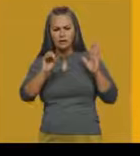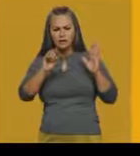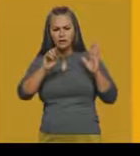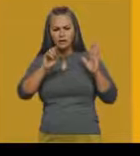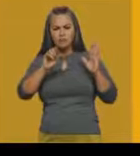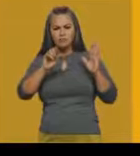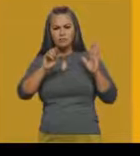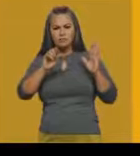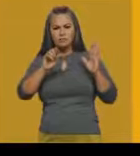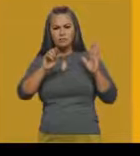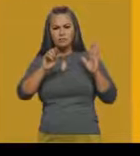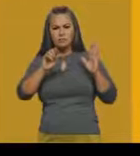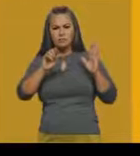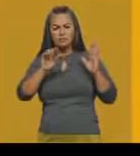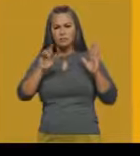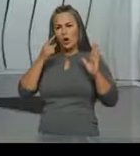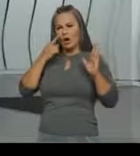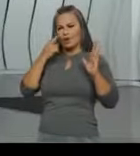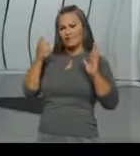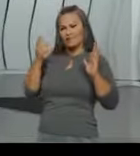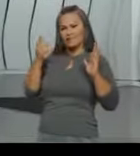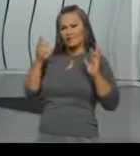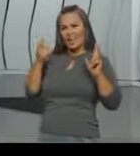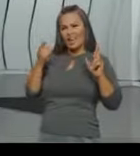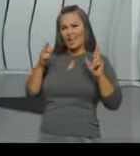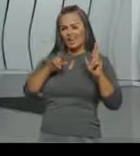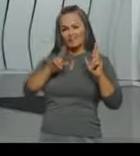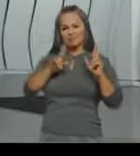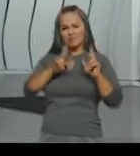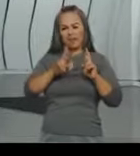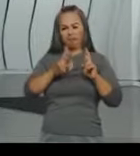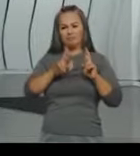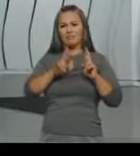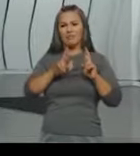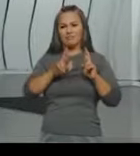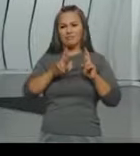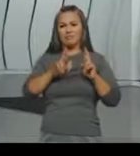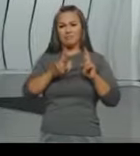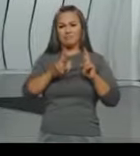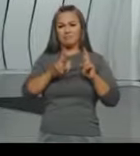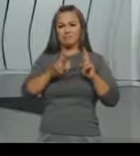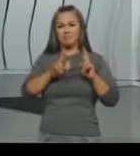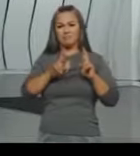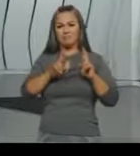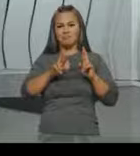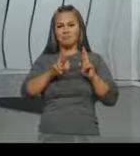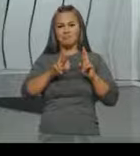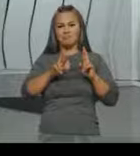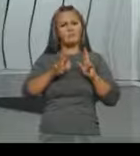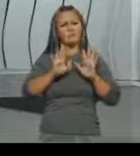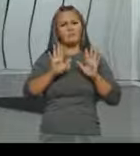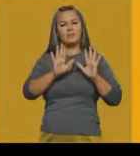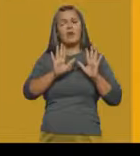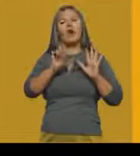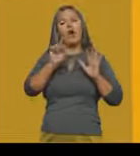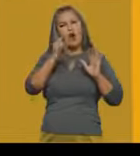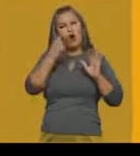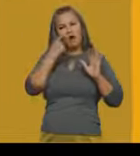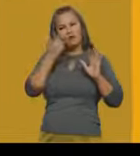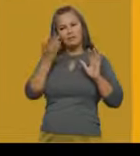Mas nesse caso, raio e raio, né? Eu teria o que, na verdade? Deixa eu apagar aqui. Eu teria um